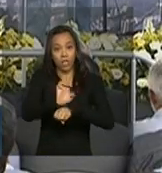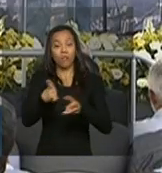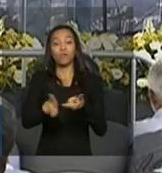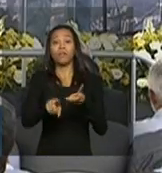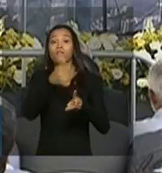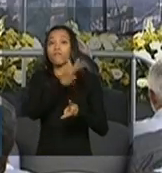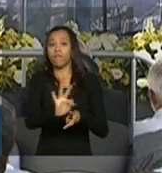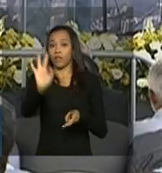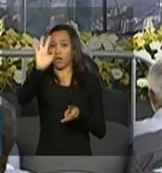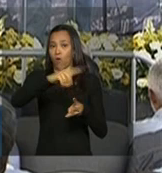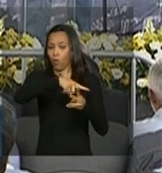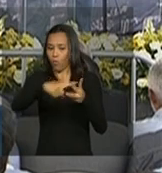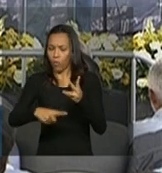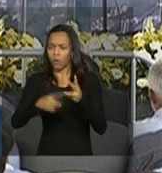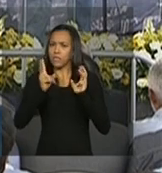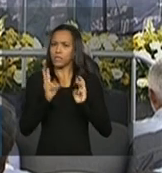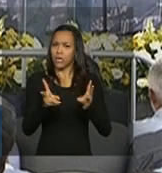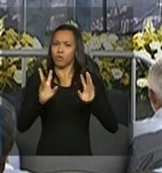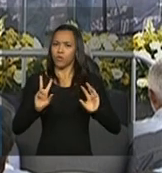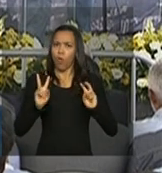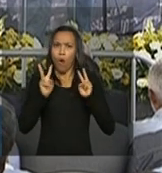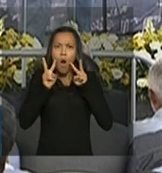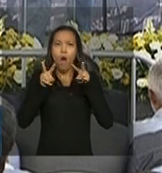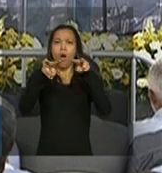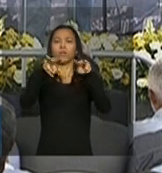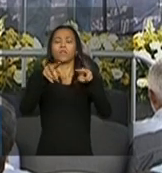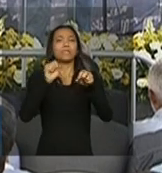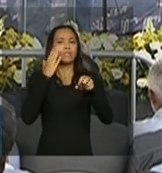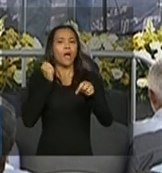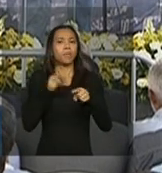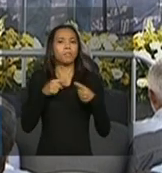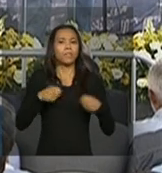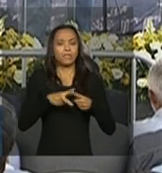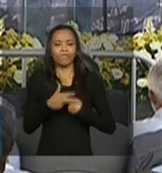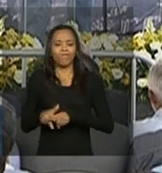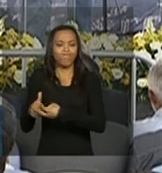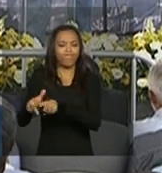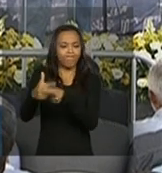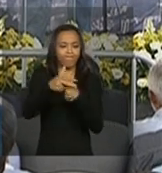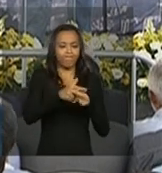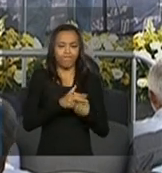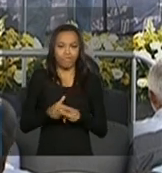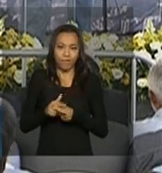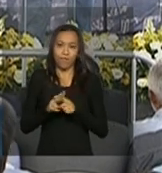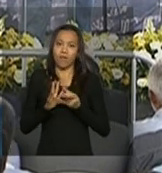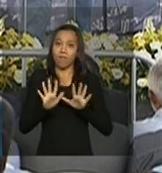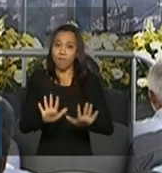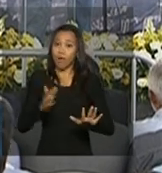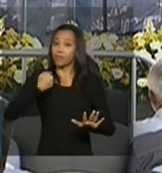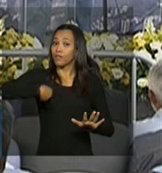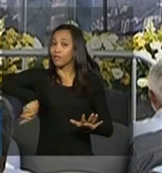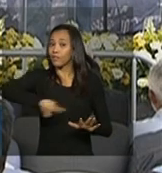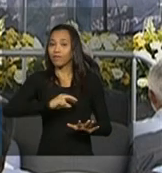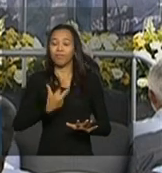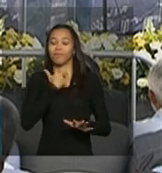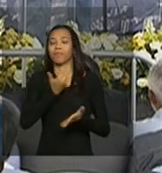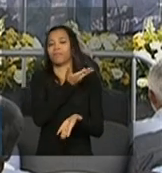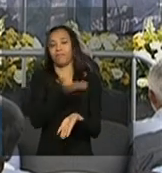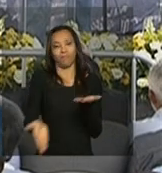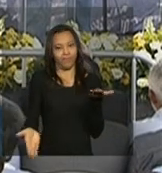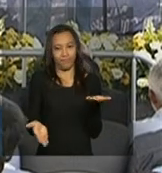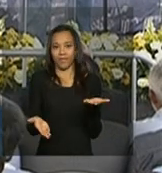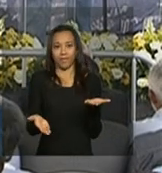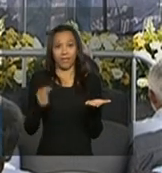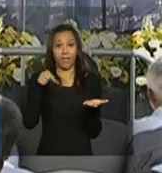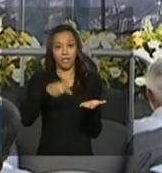Federal, olhando para frente, sabendo dos ajustes que nós temos que fazer. Mas nós não podemos perder